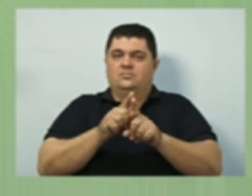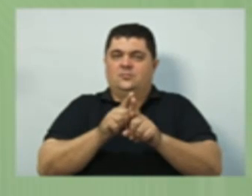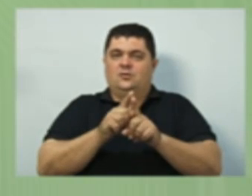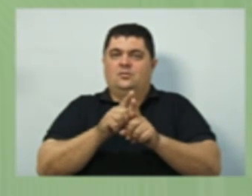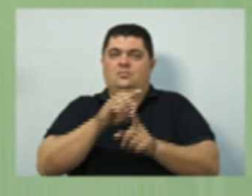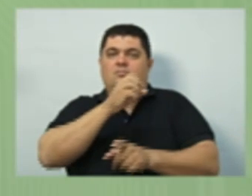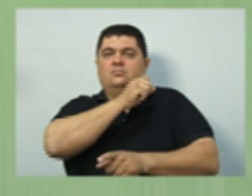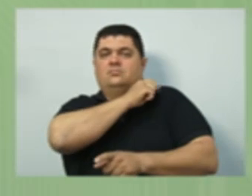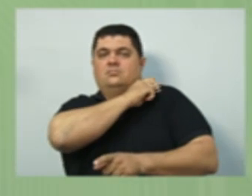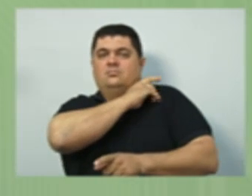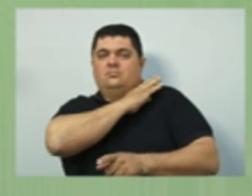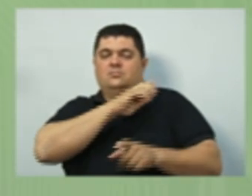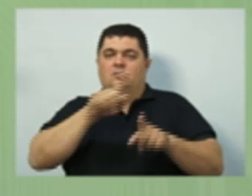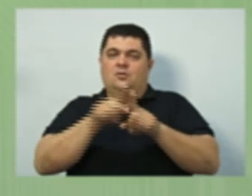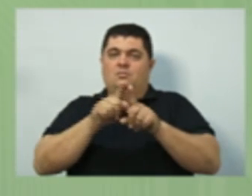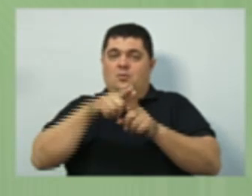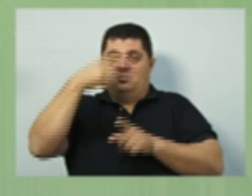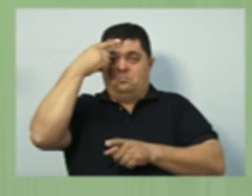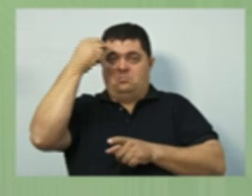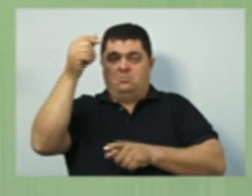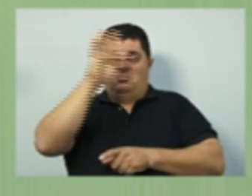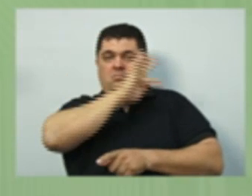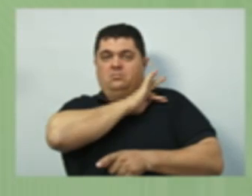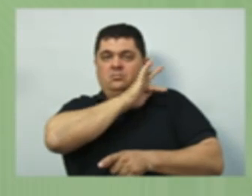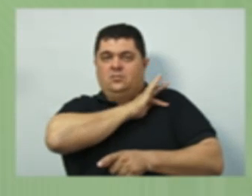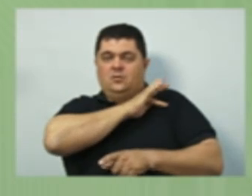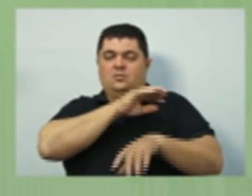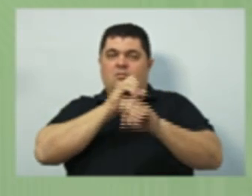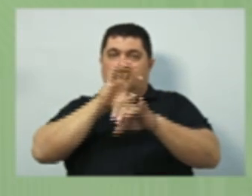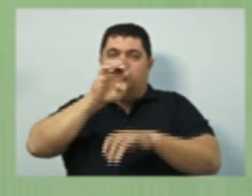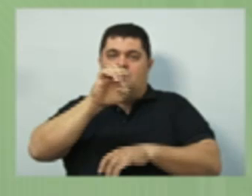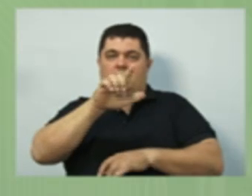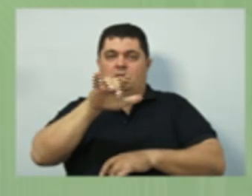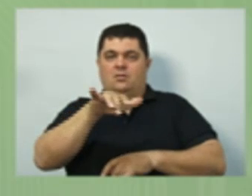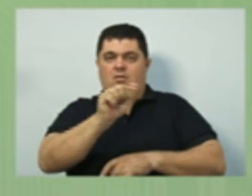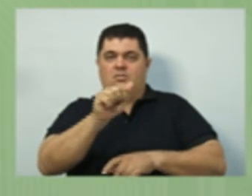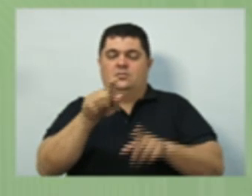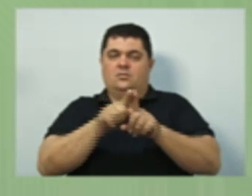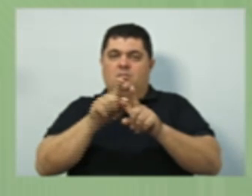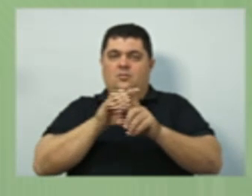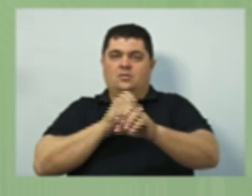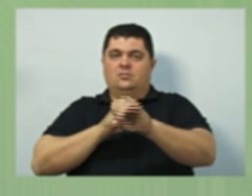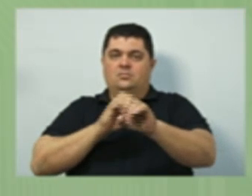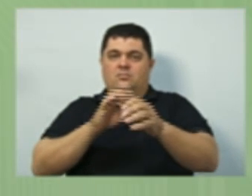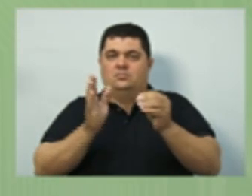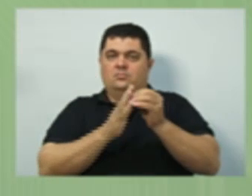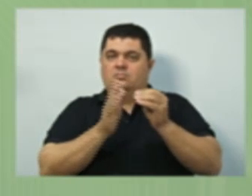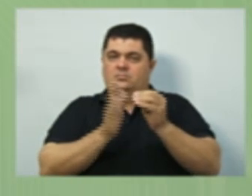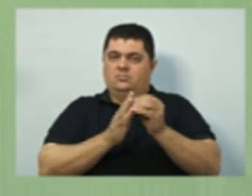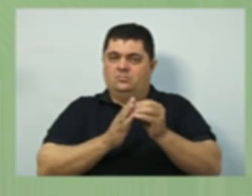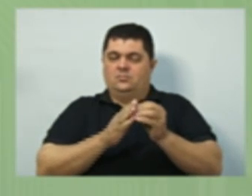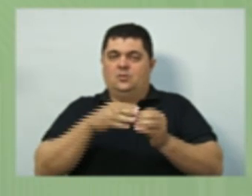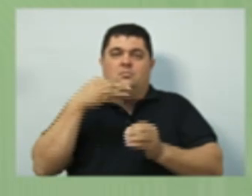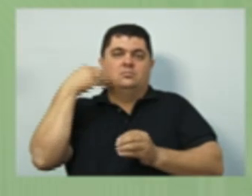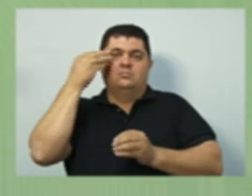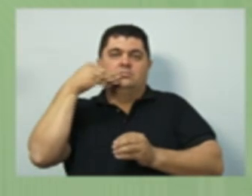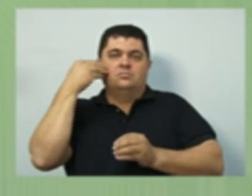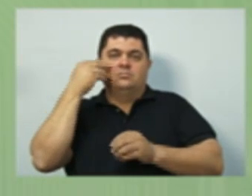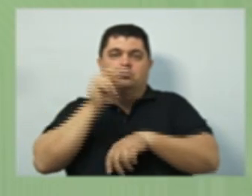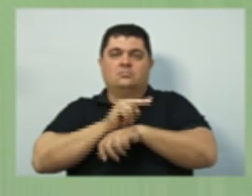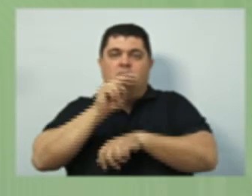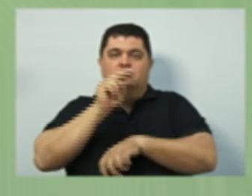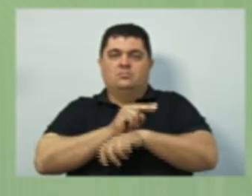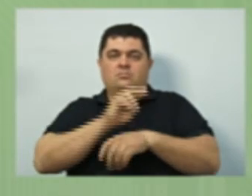fundamental, médio e superior, na educação de jovens e adultos e na educação indígena. E também tenho experiência na supervisão